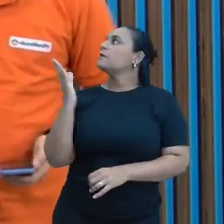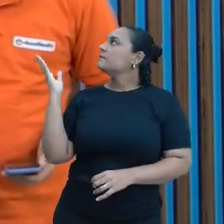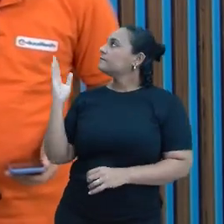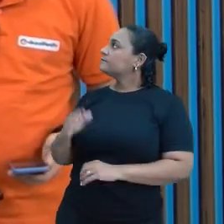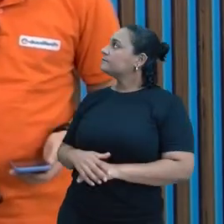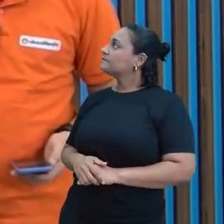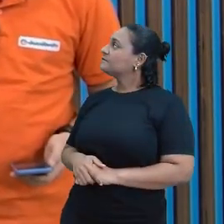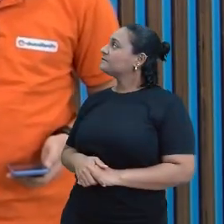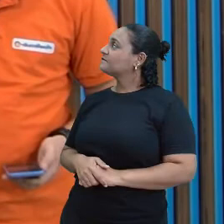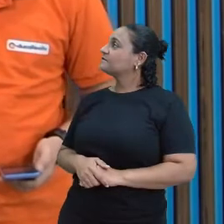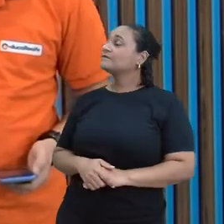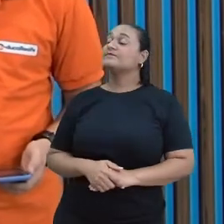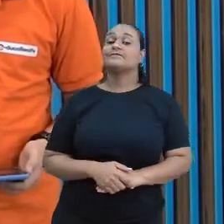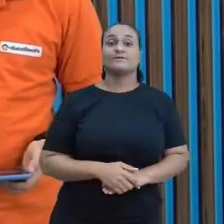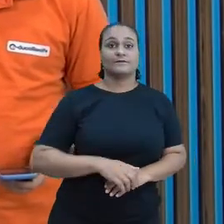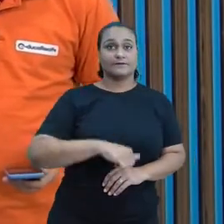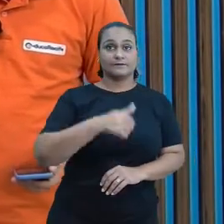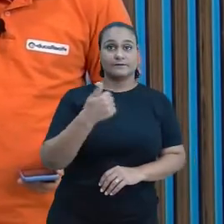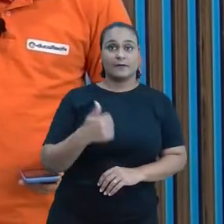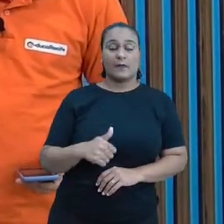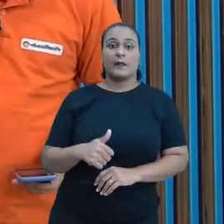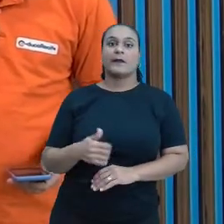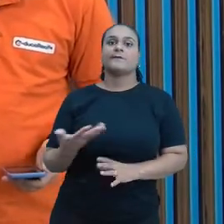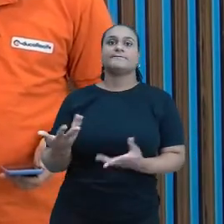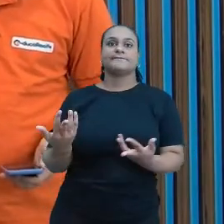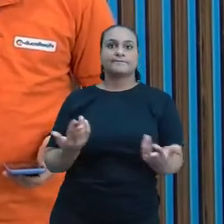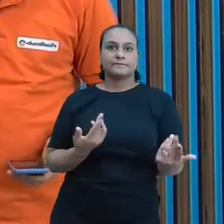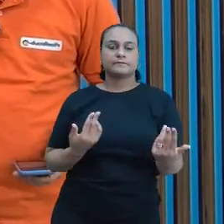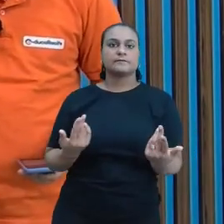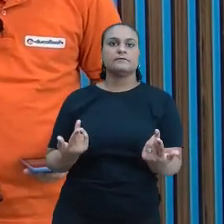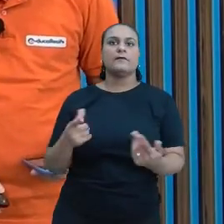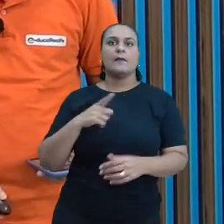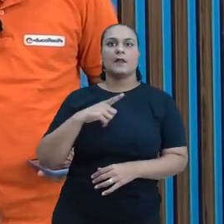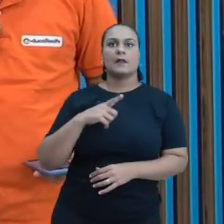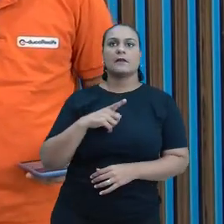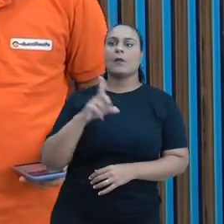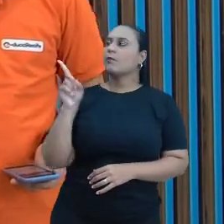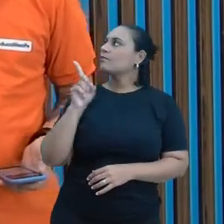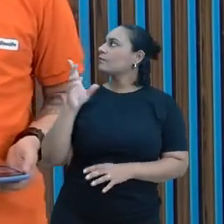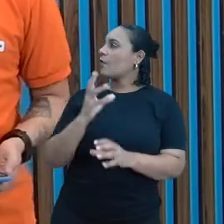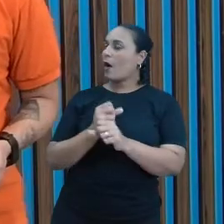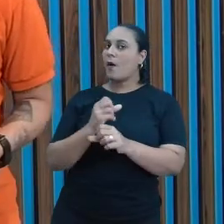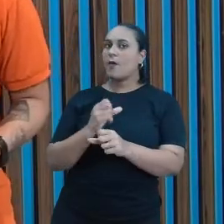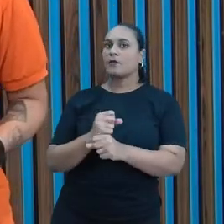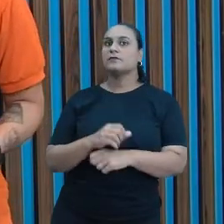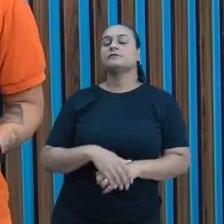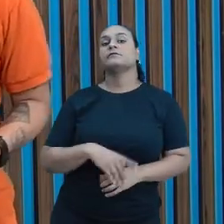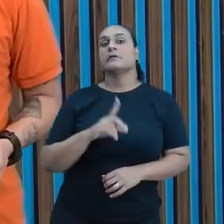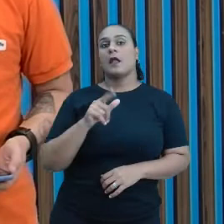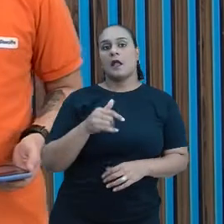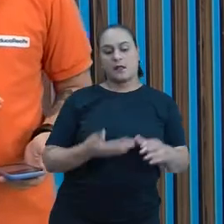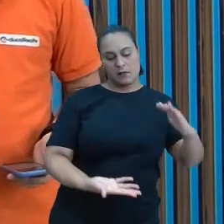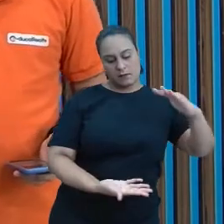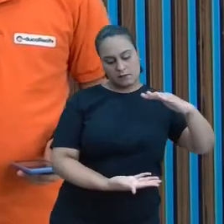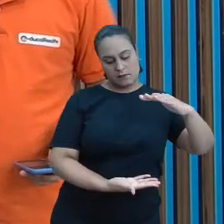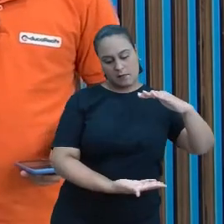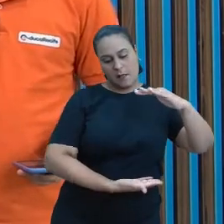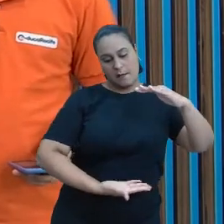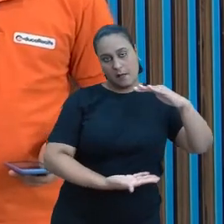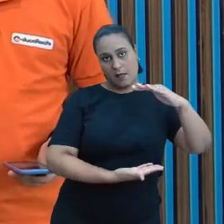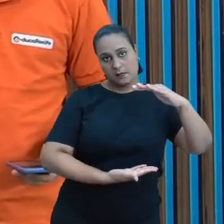eu estou analisando, tá certo? Então, da mesma forma, a gente tem essa sistematização, que é o espaço ocupado pela